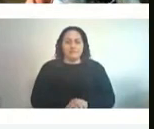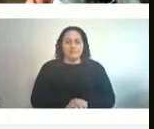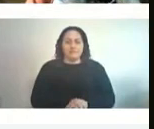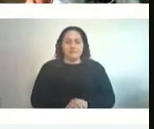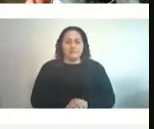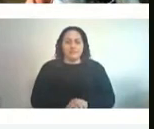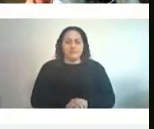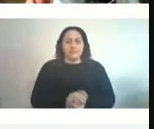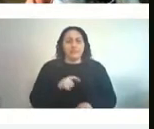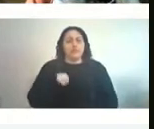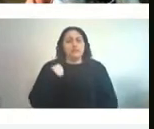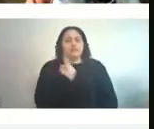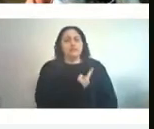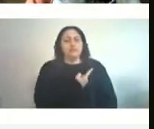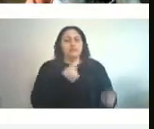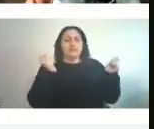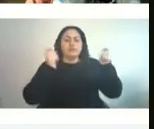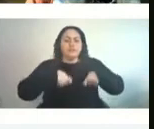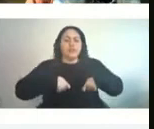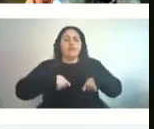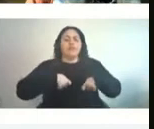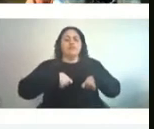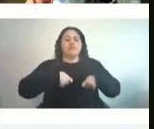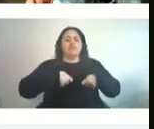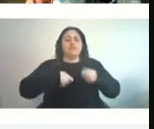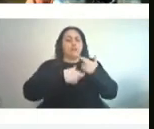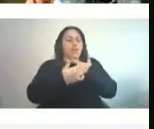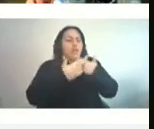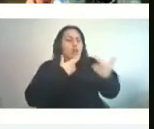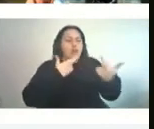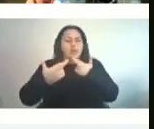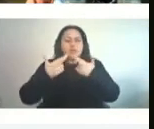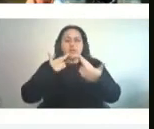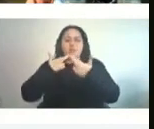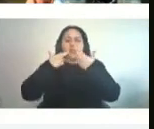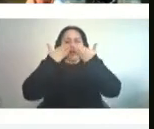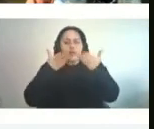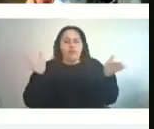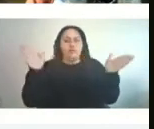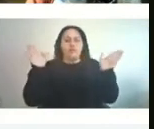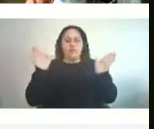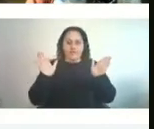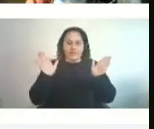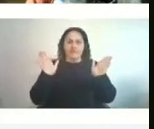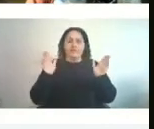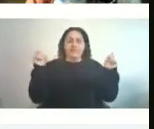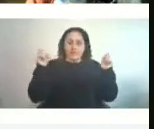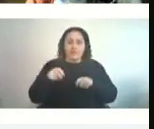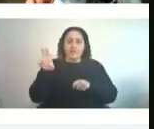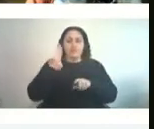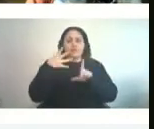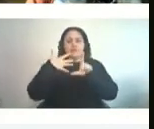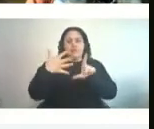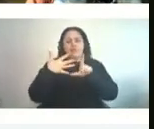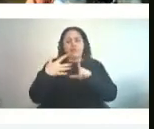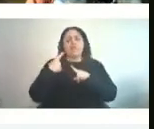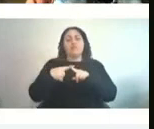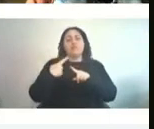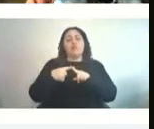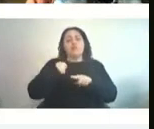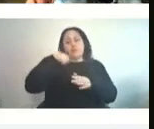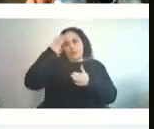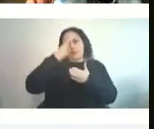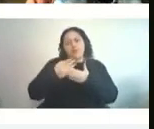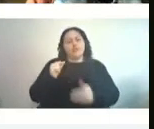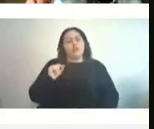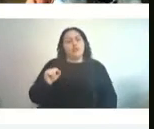que efetivamente ela possa trazer essa vantagem, né, porque acho que alargou muito essa condição